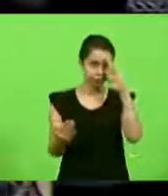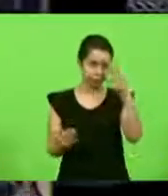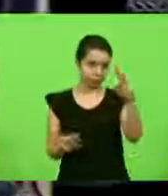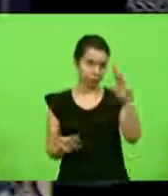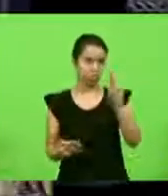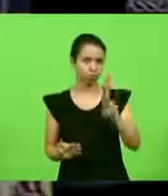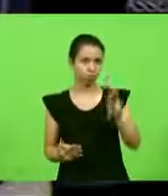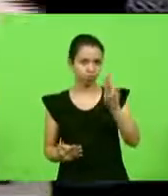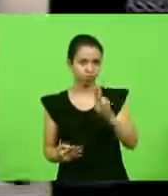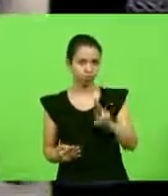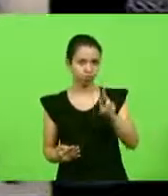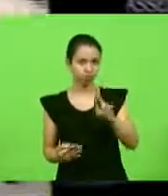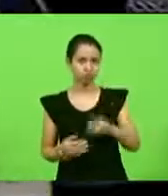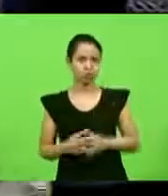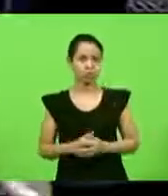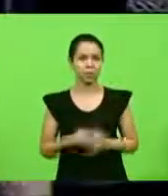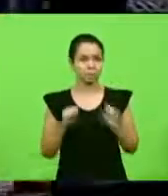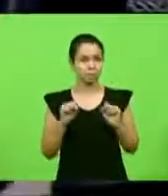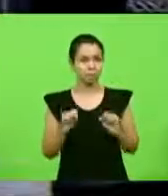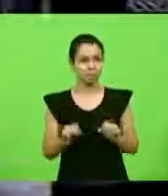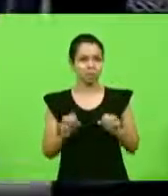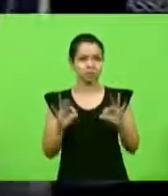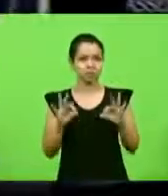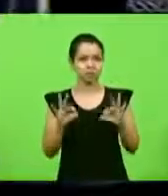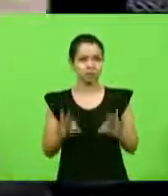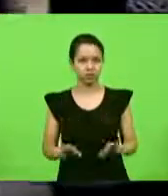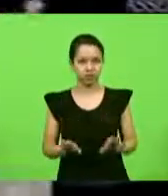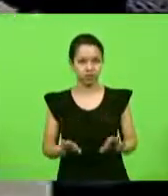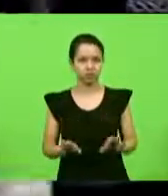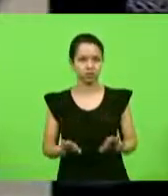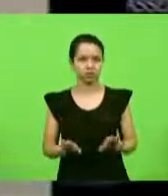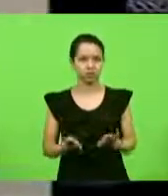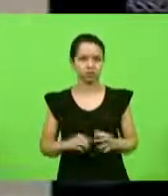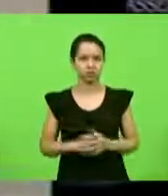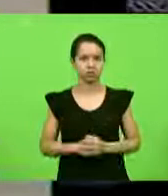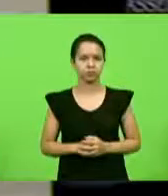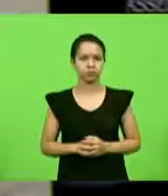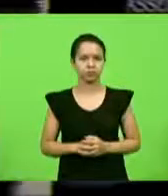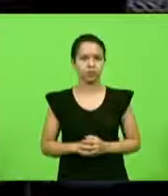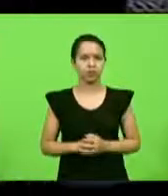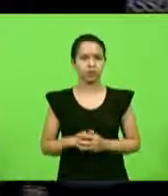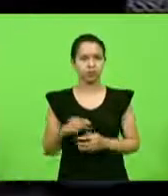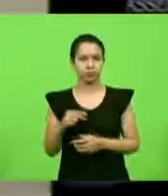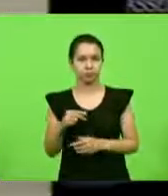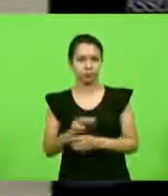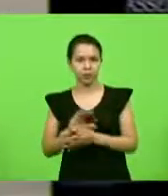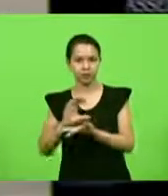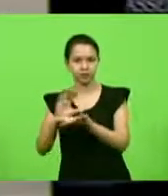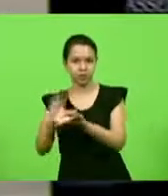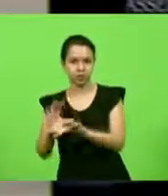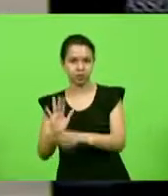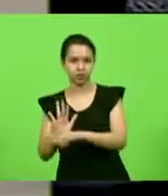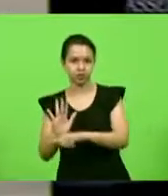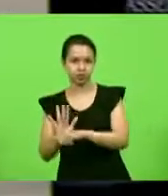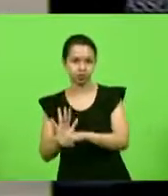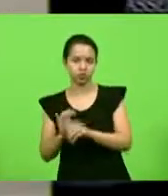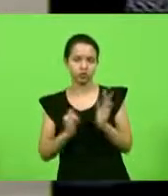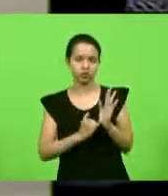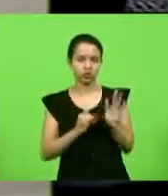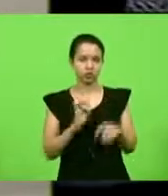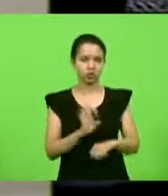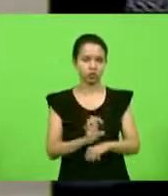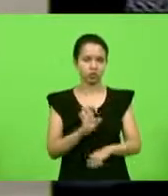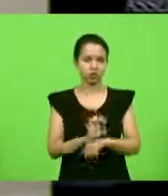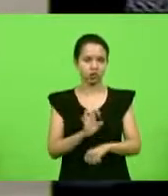que, com certeza, deputado Berlanda, tem benefícios fiscais do nosso Estado e não estão